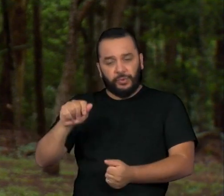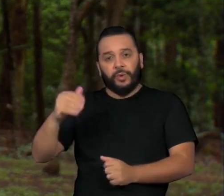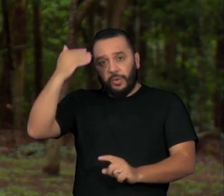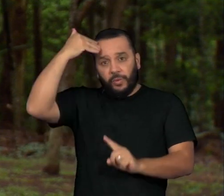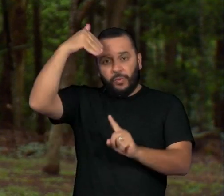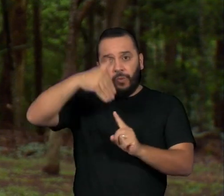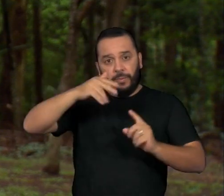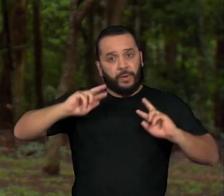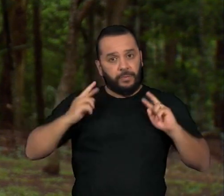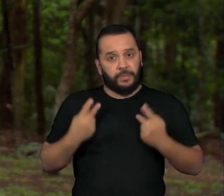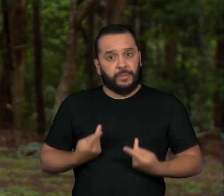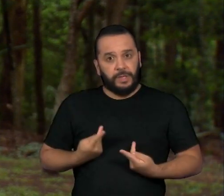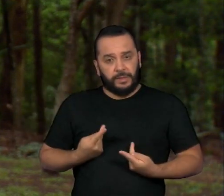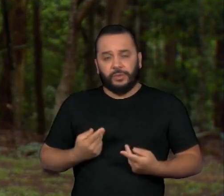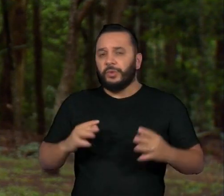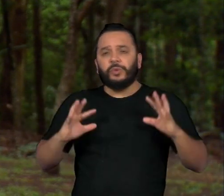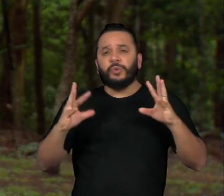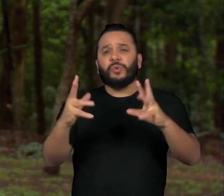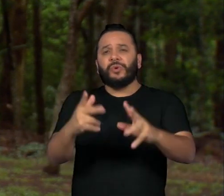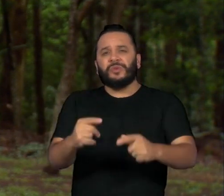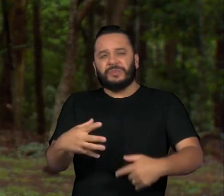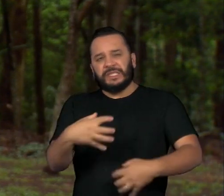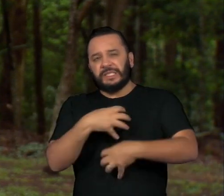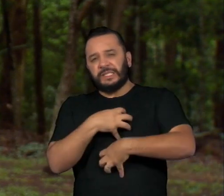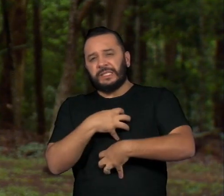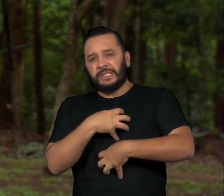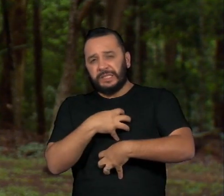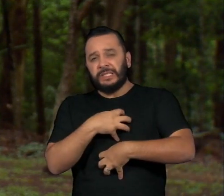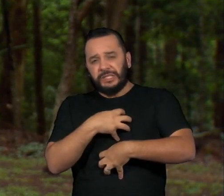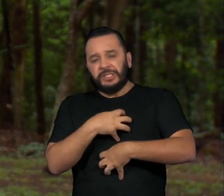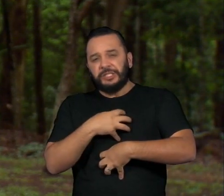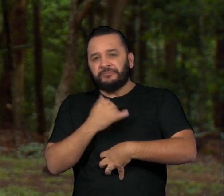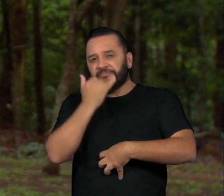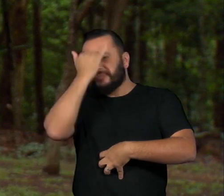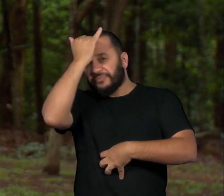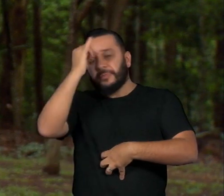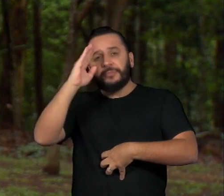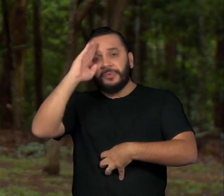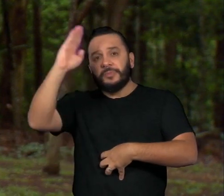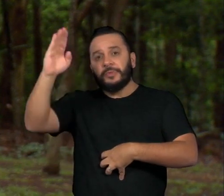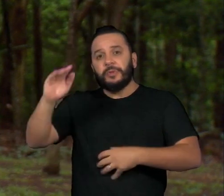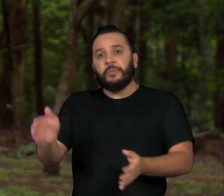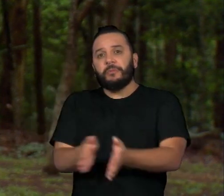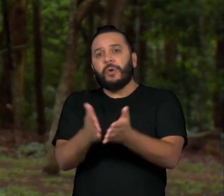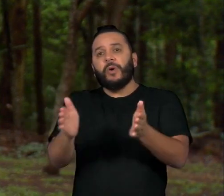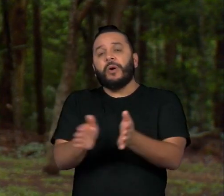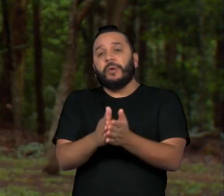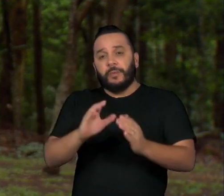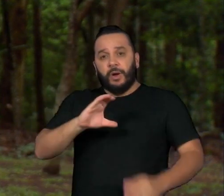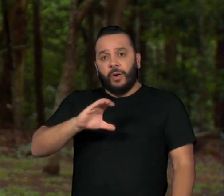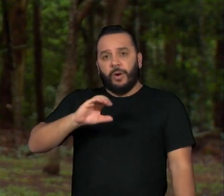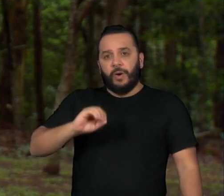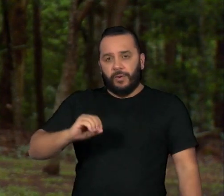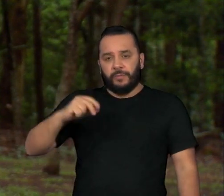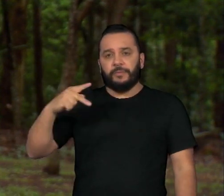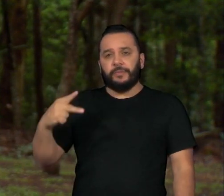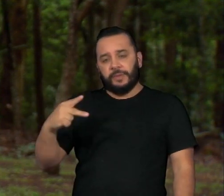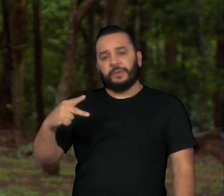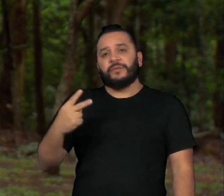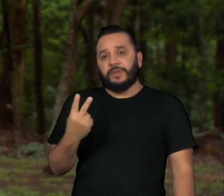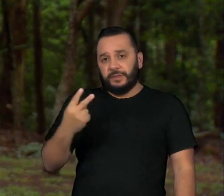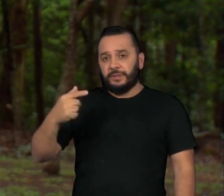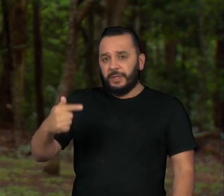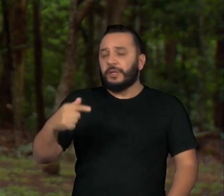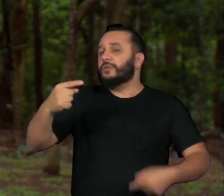todos, especialmente os mais pobres. A COP27 discute quem paga a conta dos investimentos